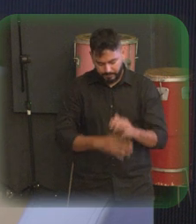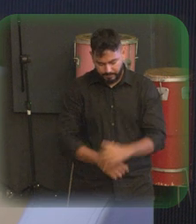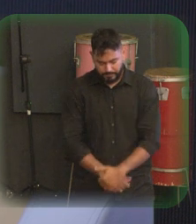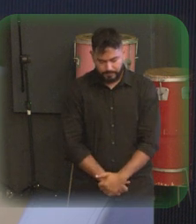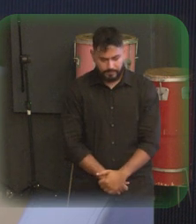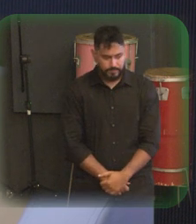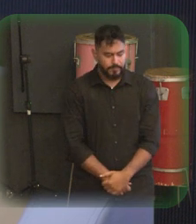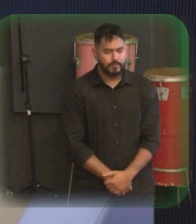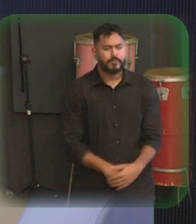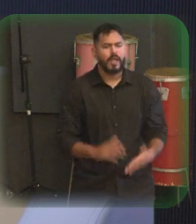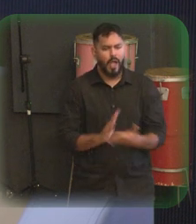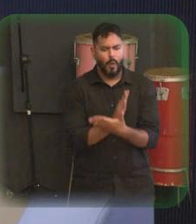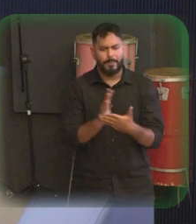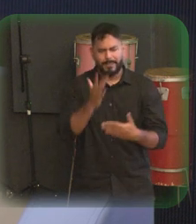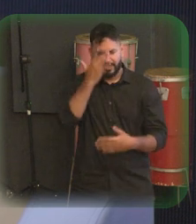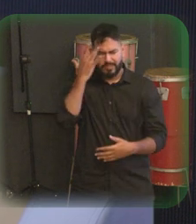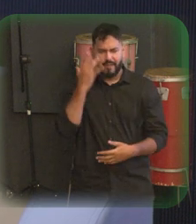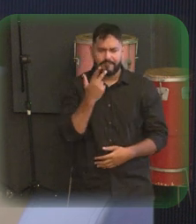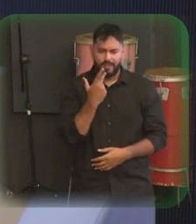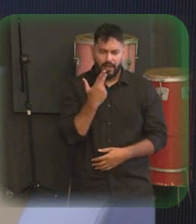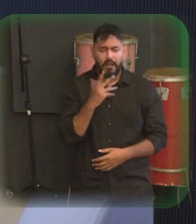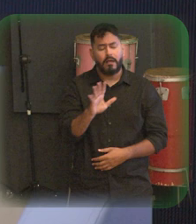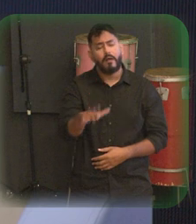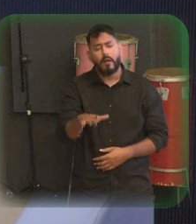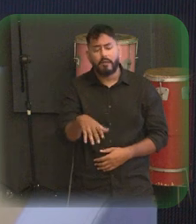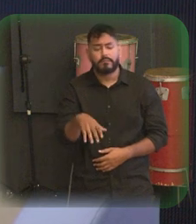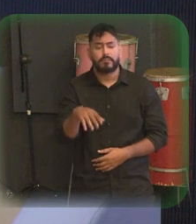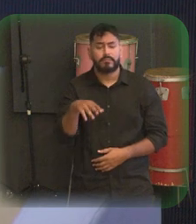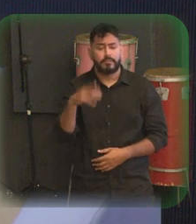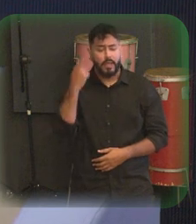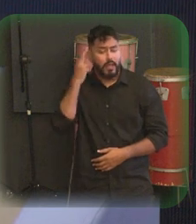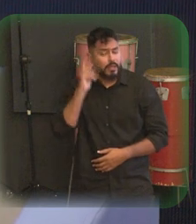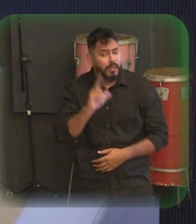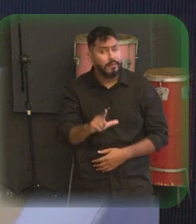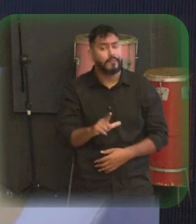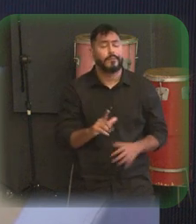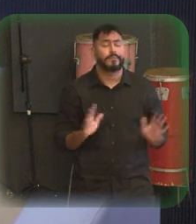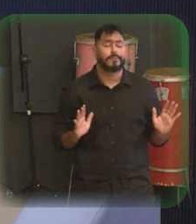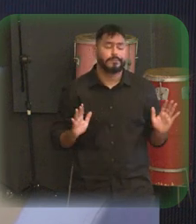Tem gente que diz assim, Raquel,